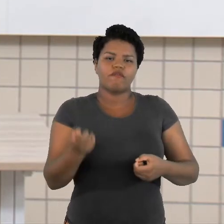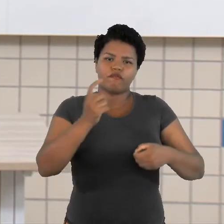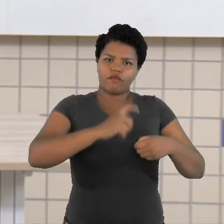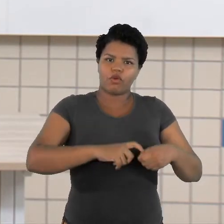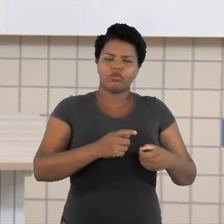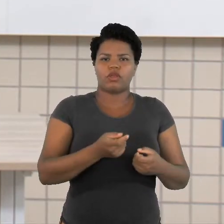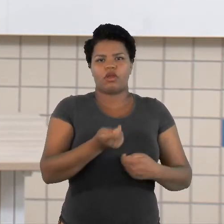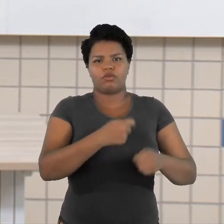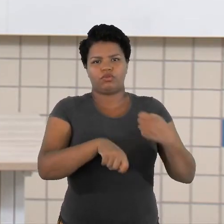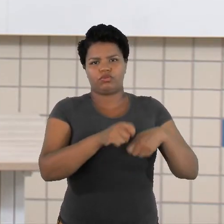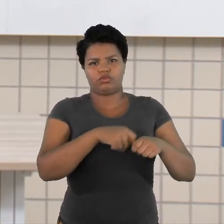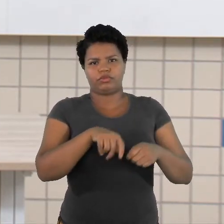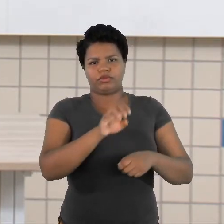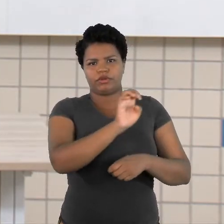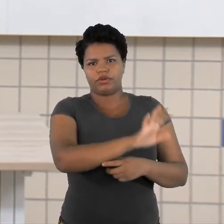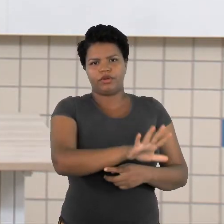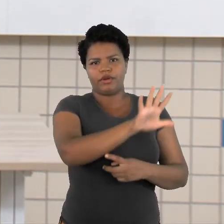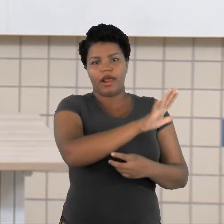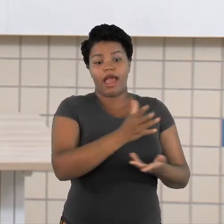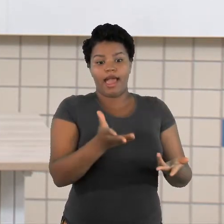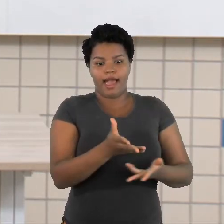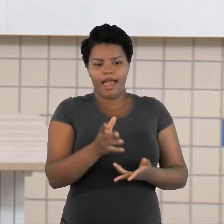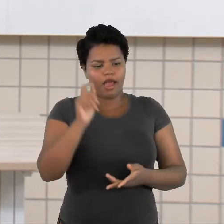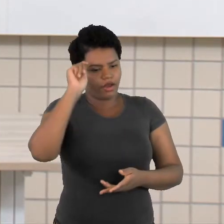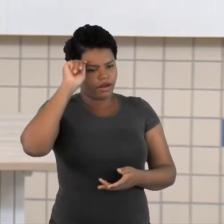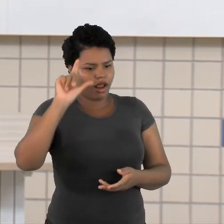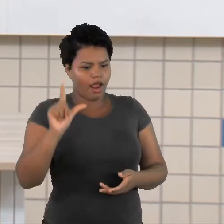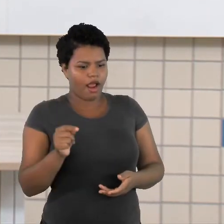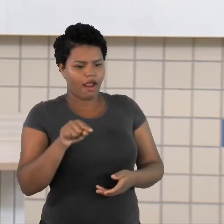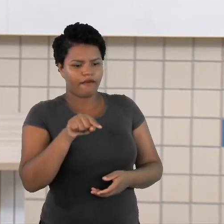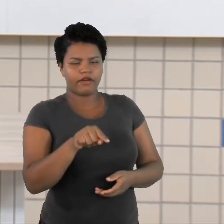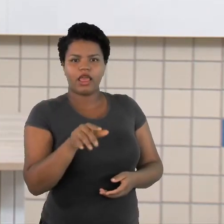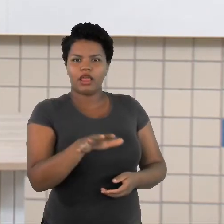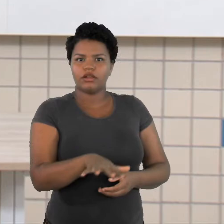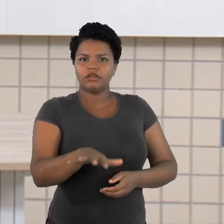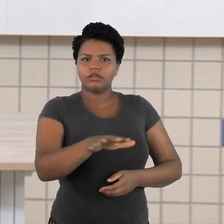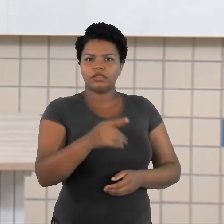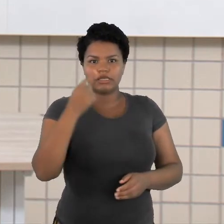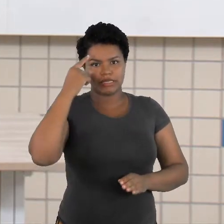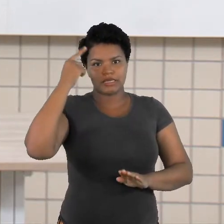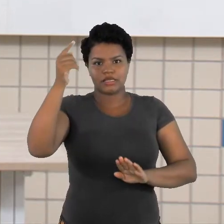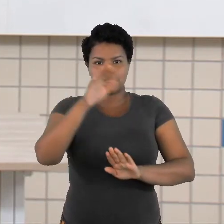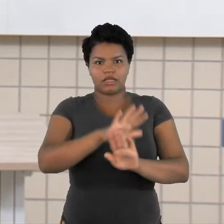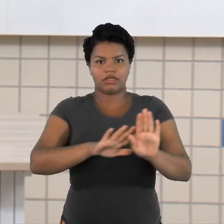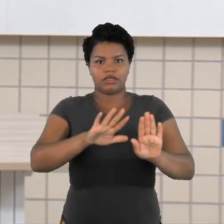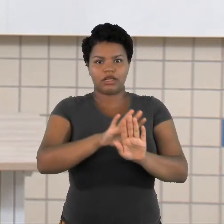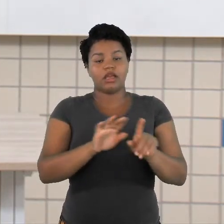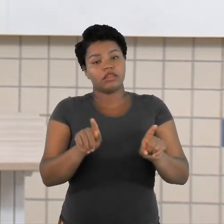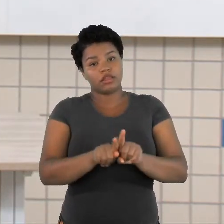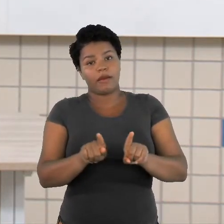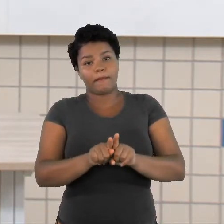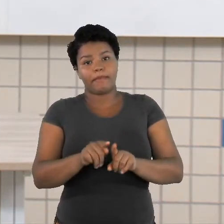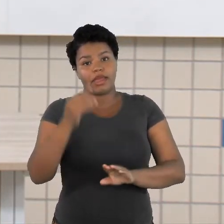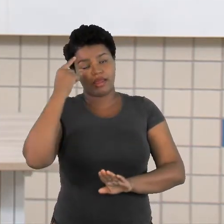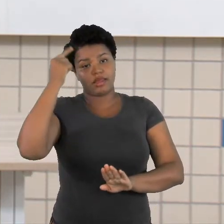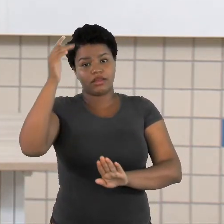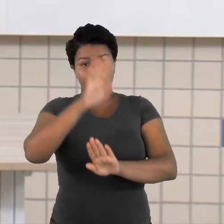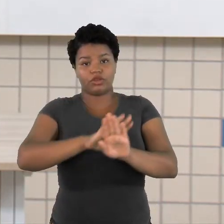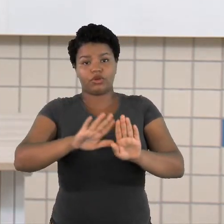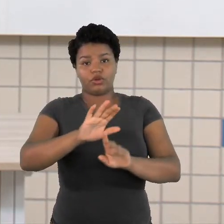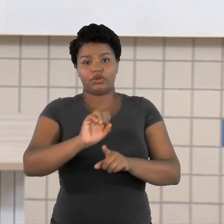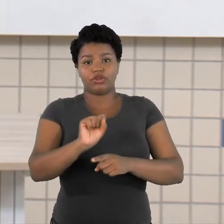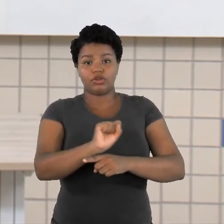África tornava-se agora um cenário onde tanto a ideologia capitalista quanto a ideologia socialista